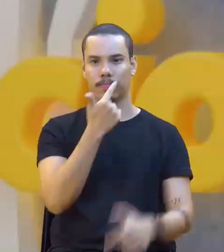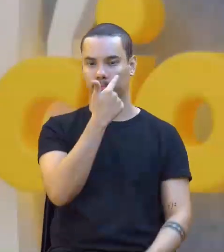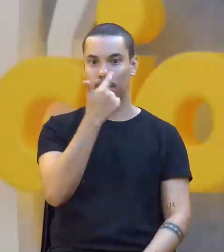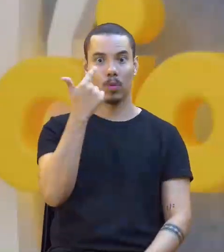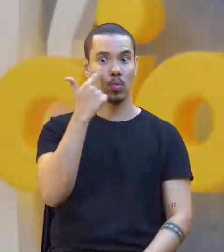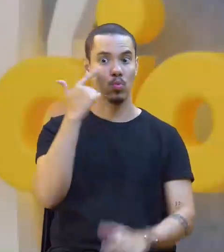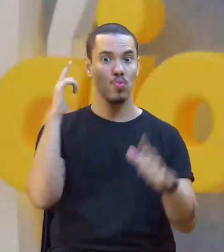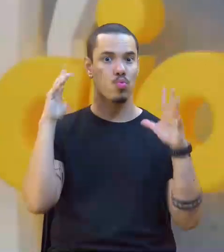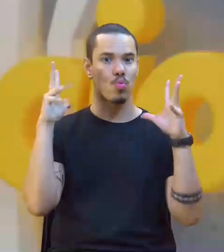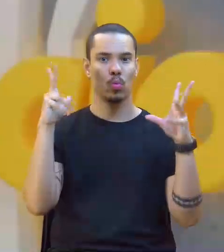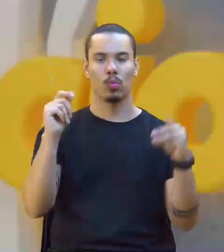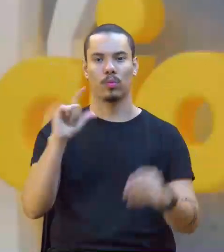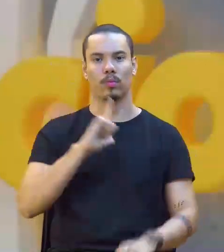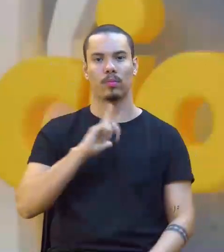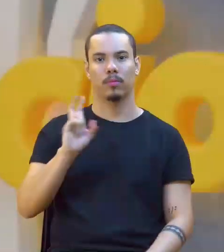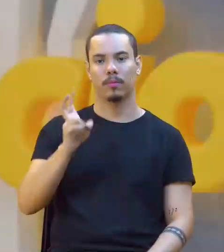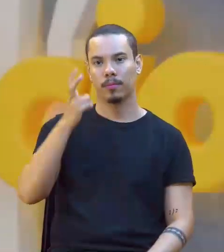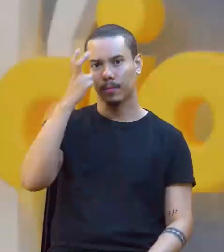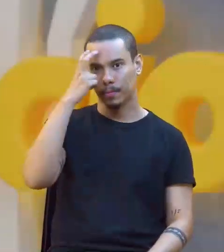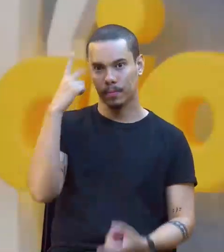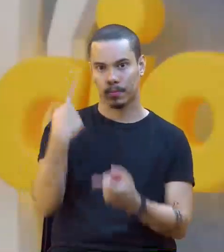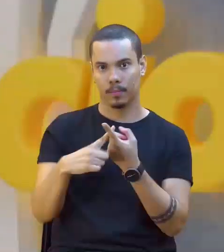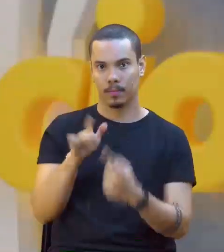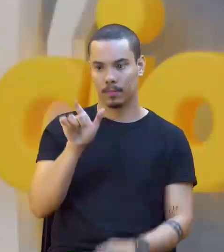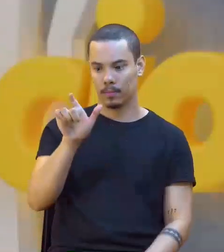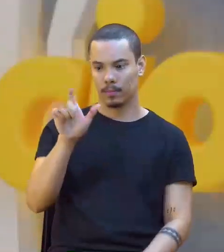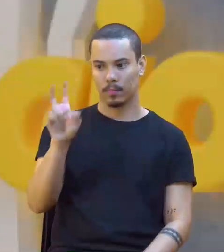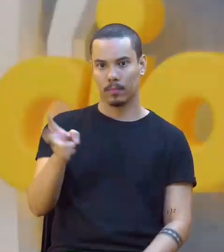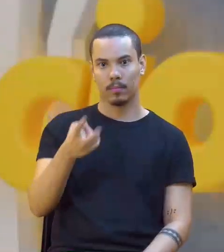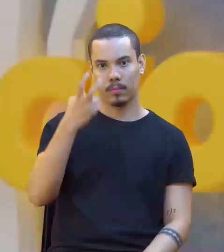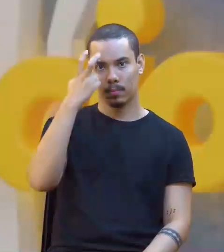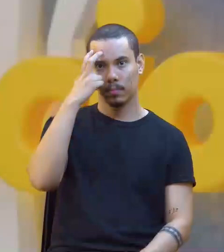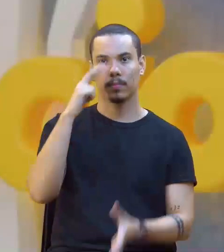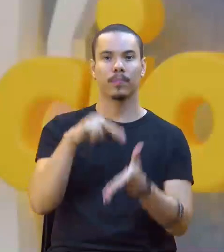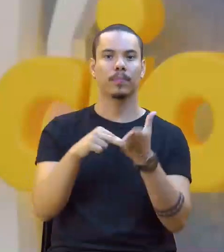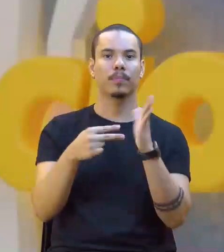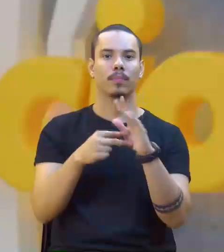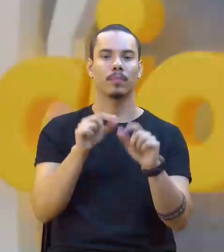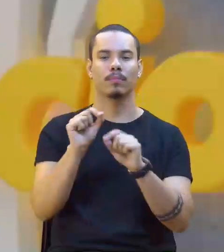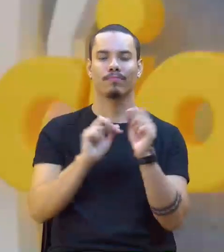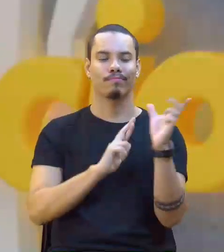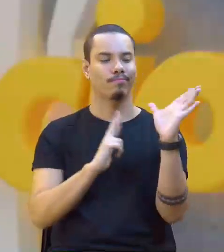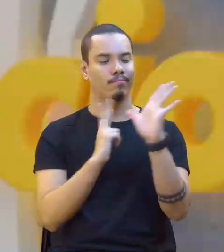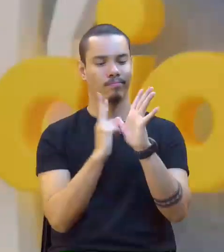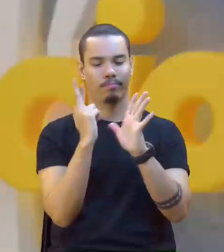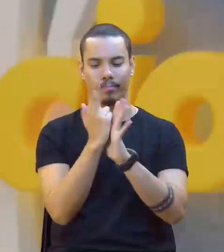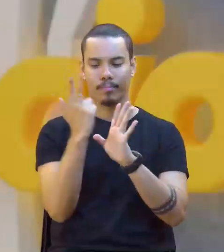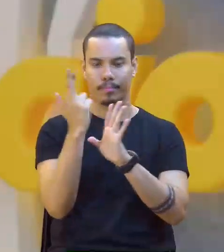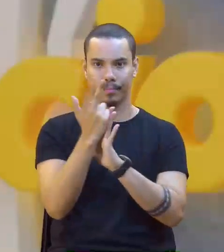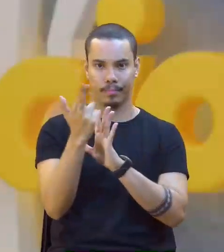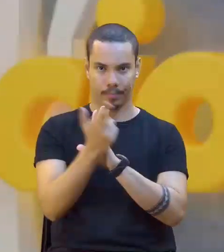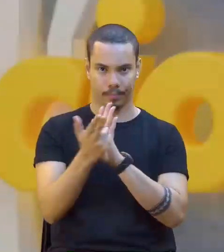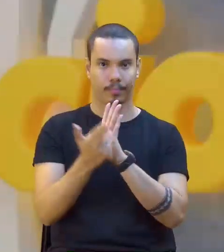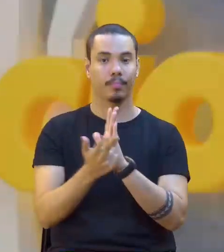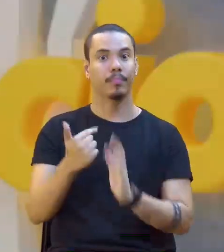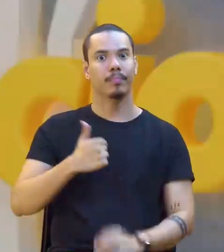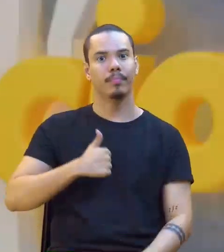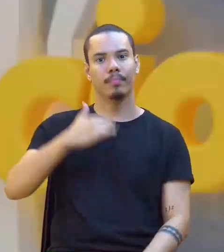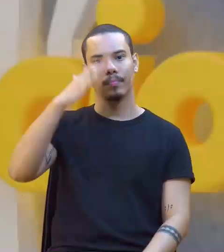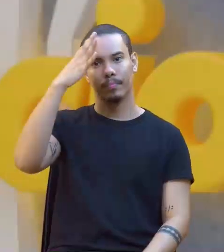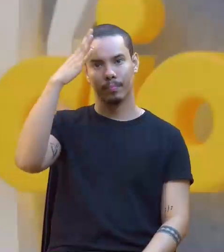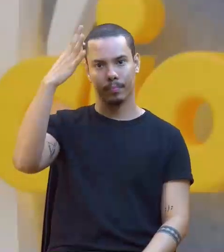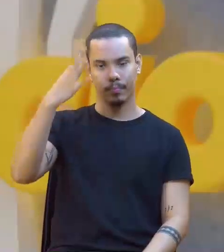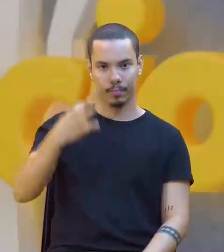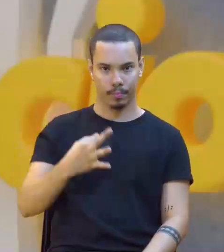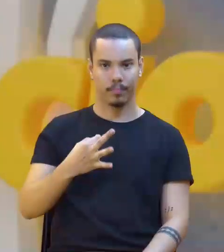cultura. A palavra cultura, ela tem vários significados. E eu compreendo que